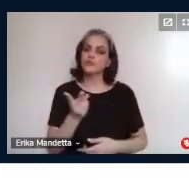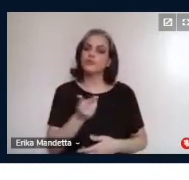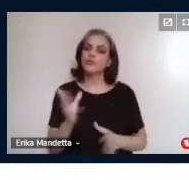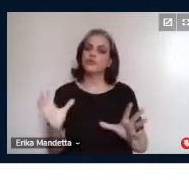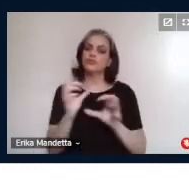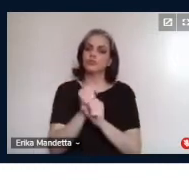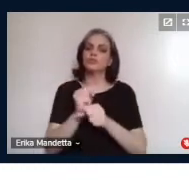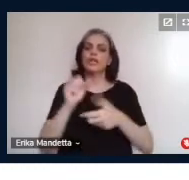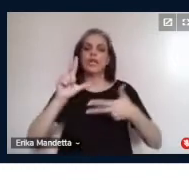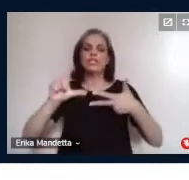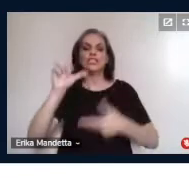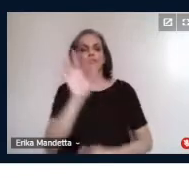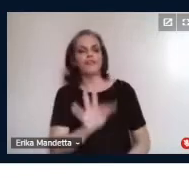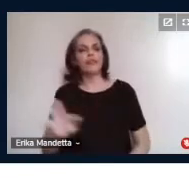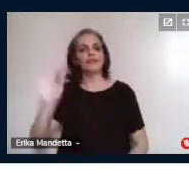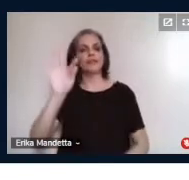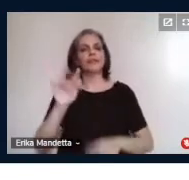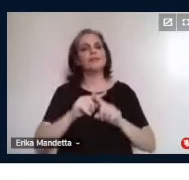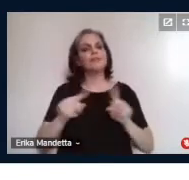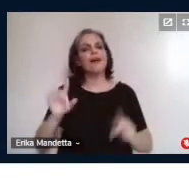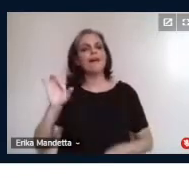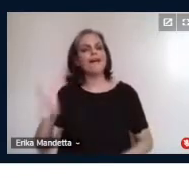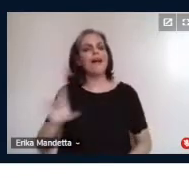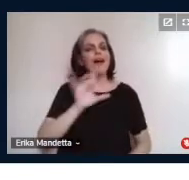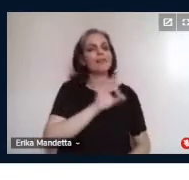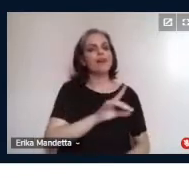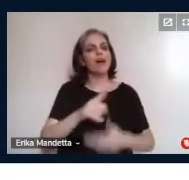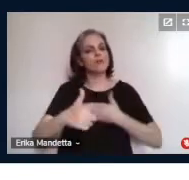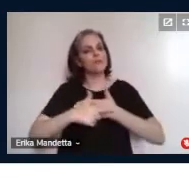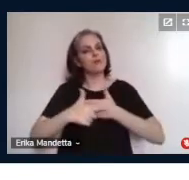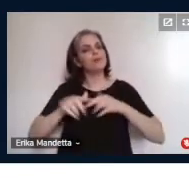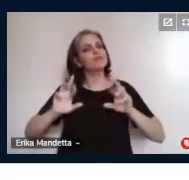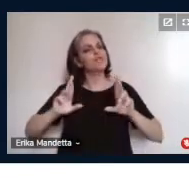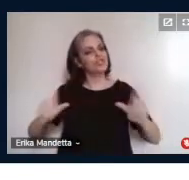Federal mas cada um tem funções diferentes.